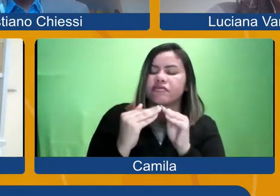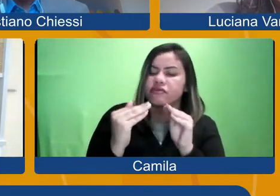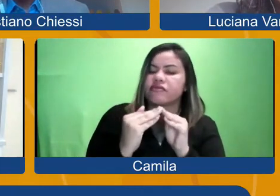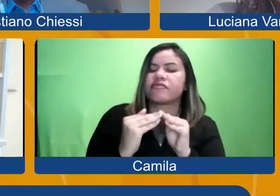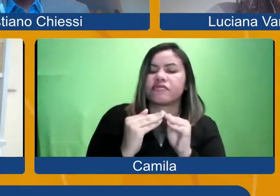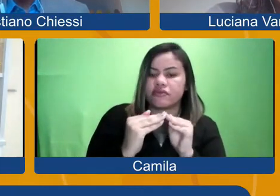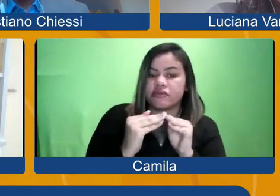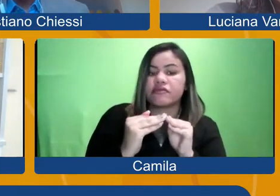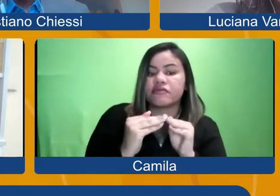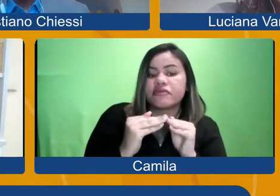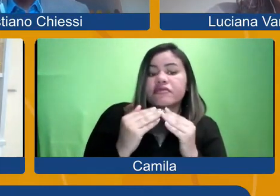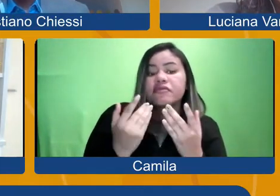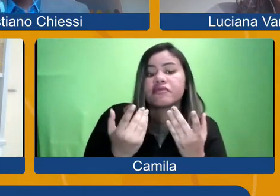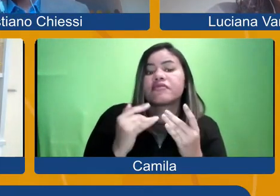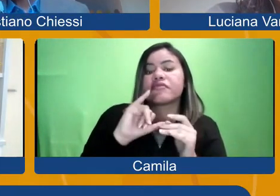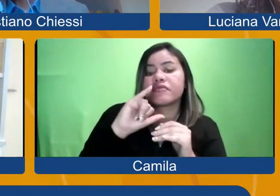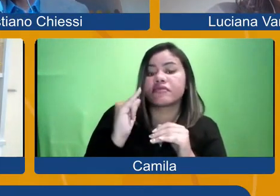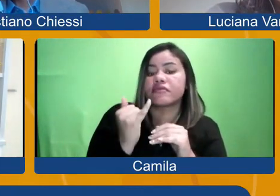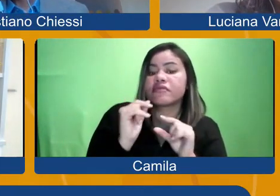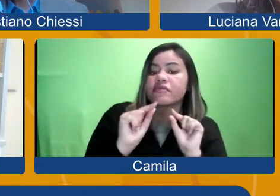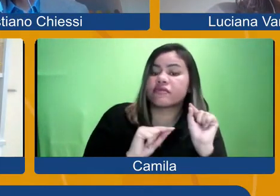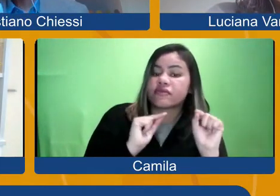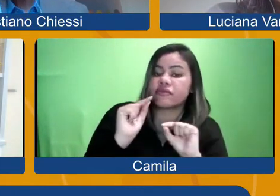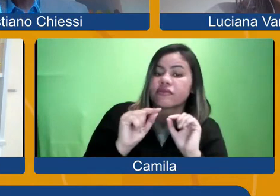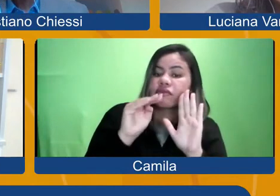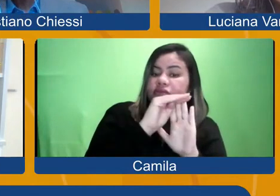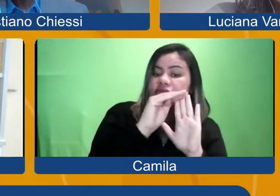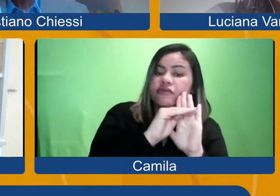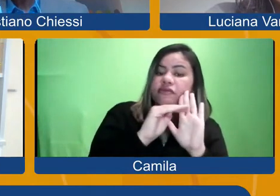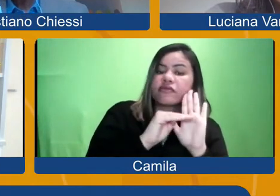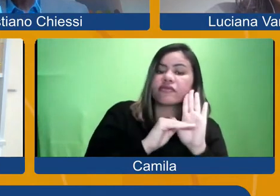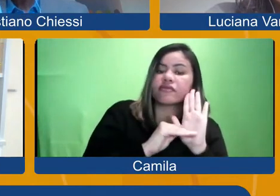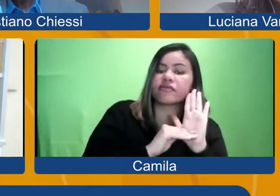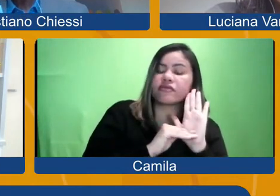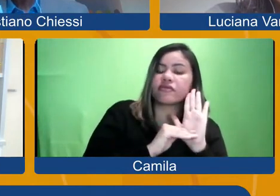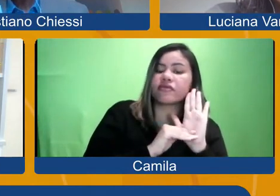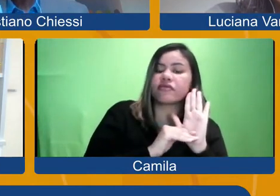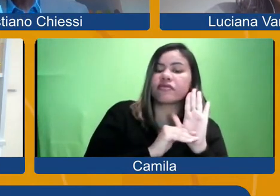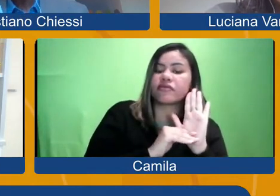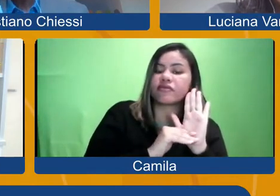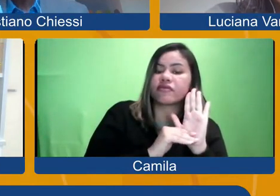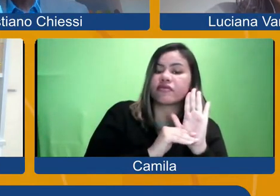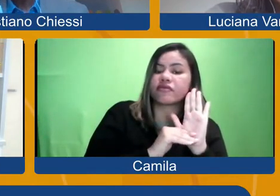e assim, pegando também até pelo protocolo de Kyoto, né, que tinha